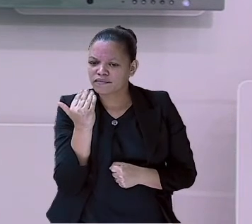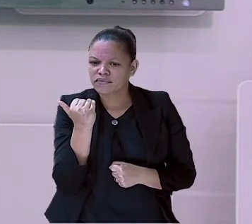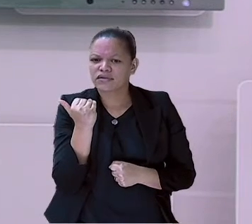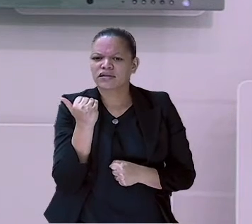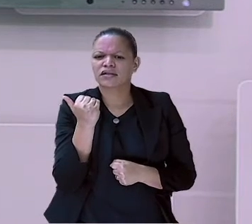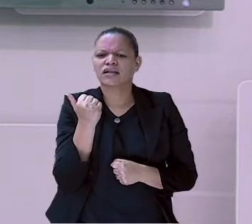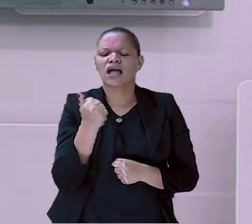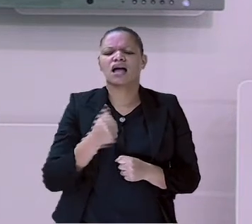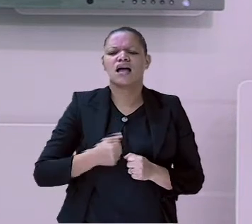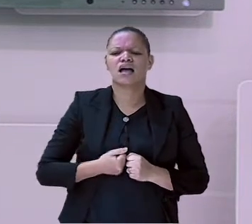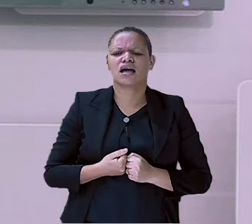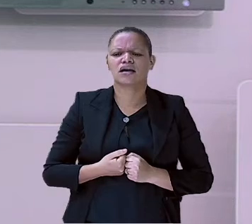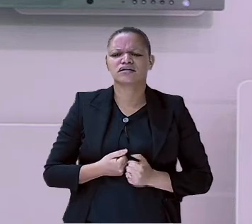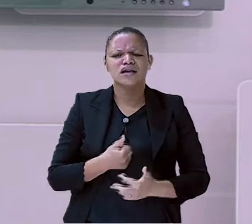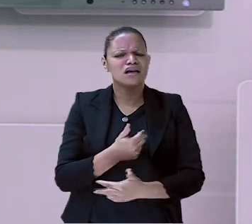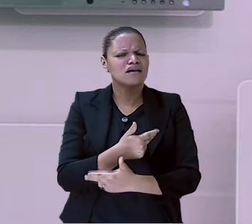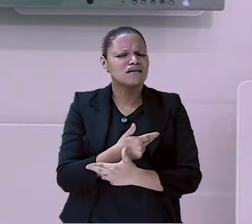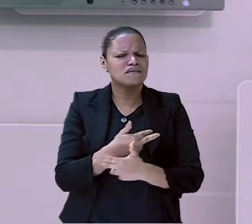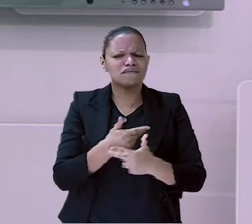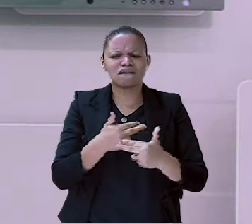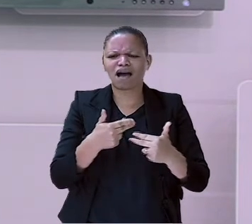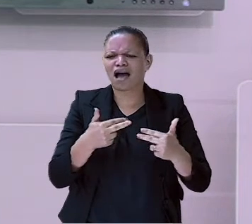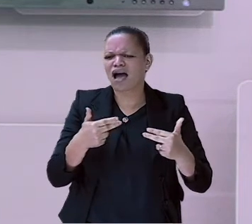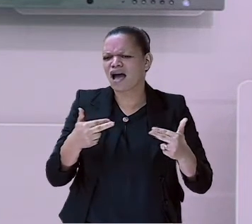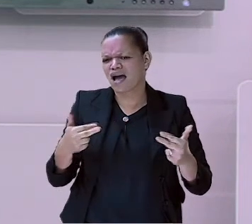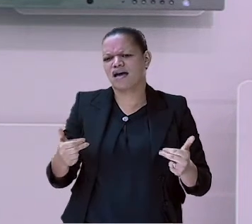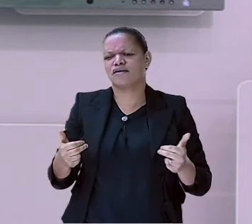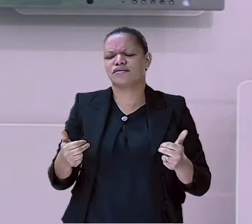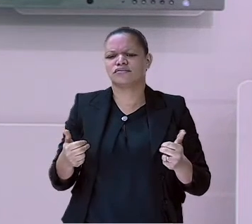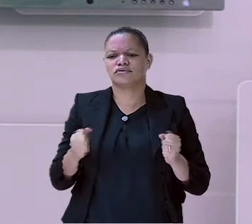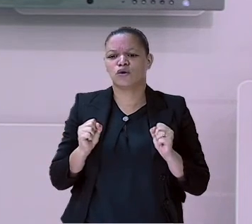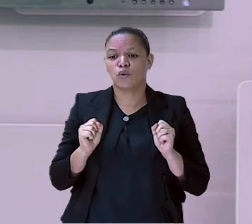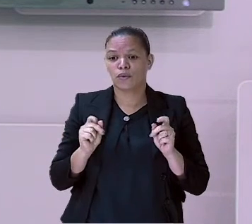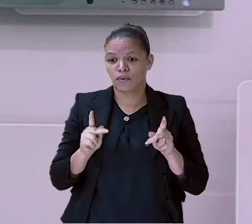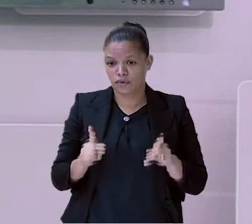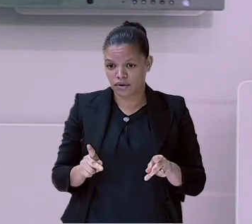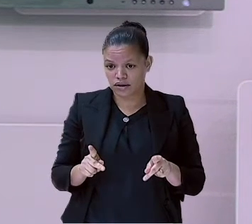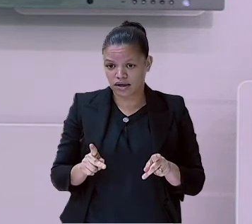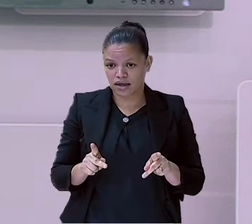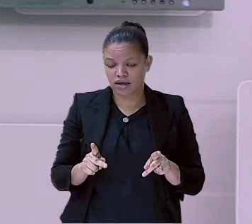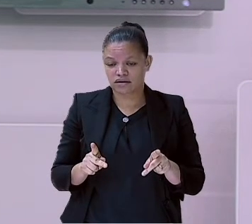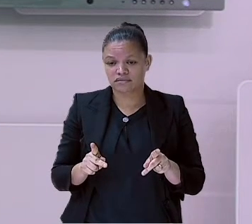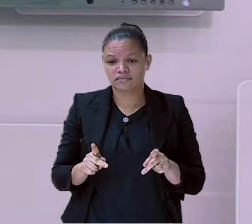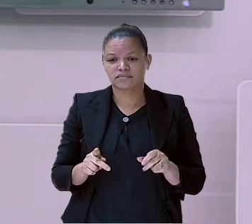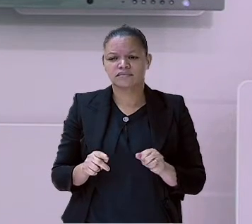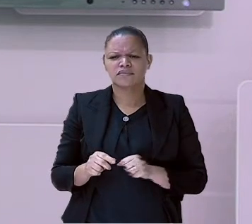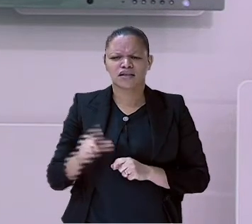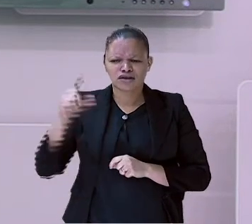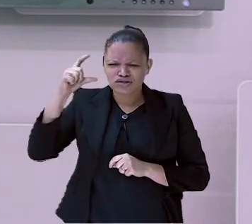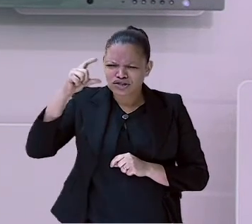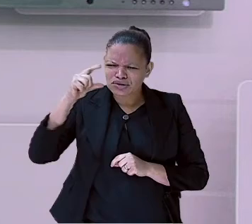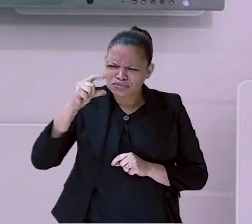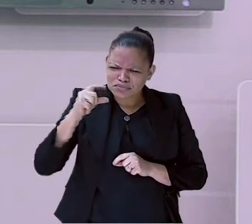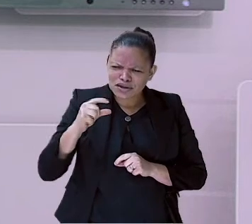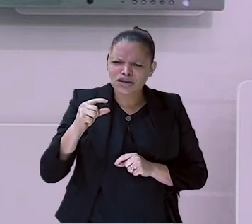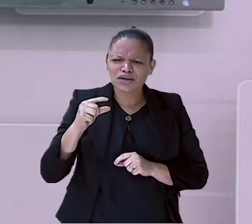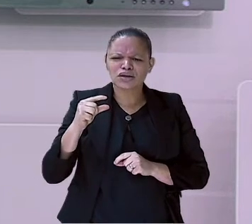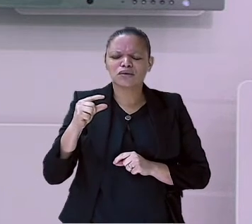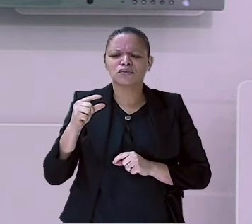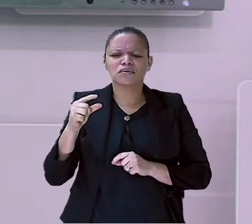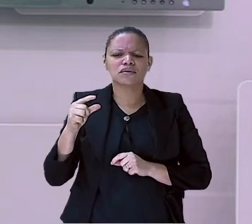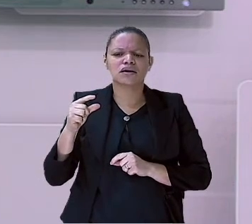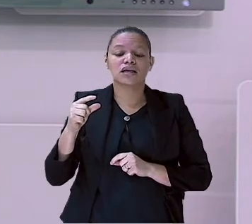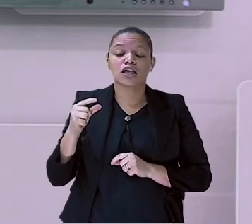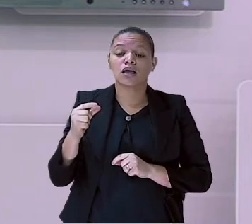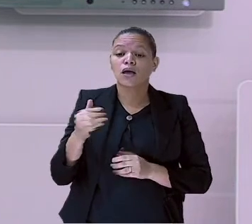de ruim, que são as causas, é simplesmente ou você deixar de fazer ou você fazer menos. Então, você já está aí mudando